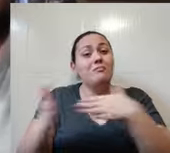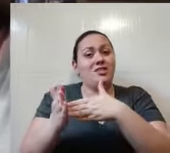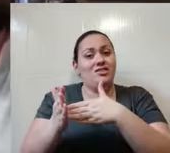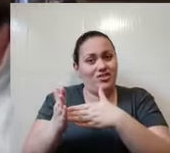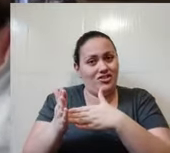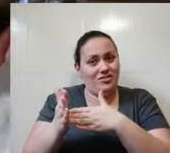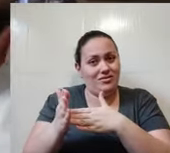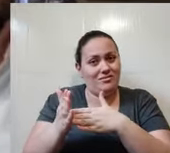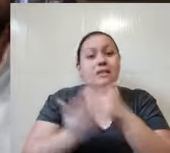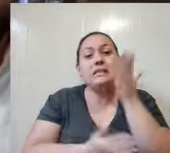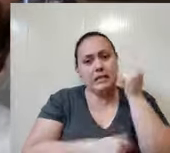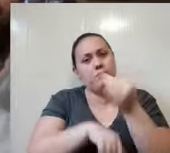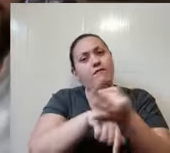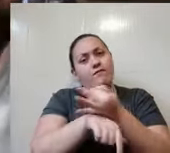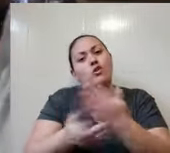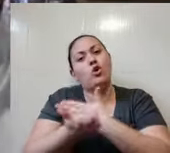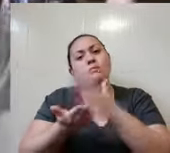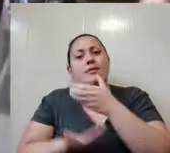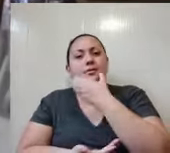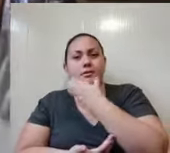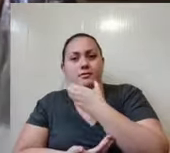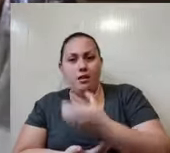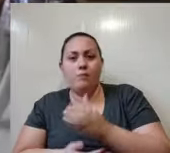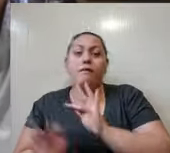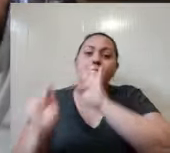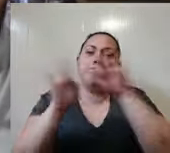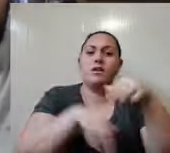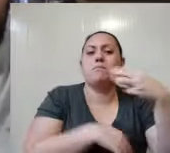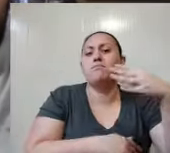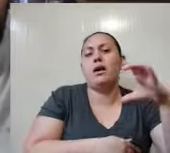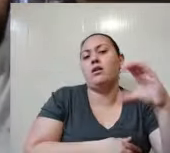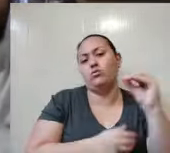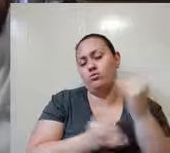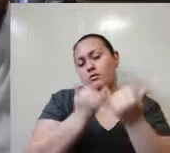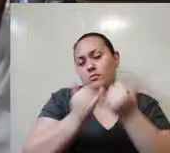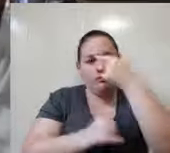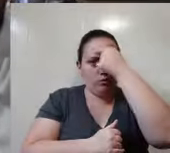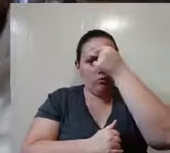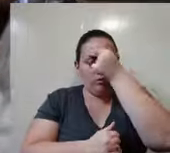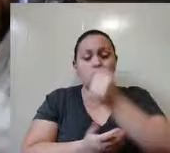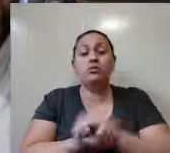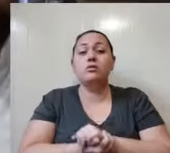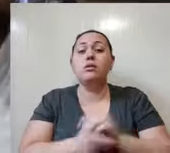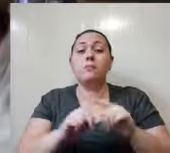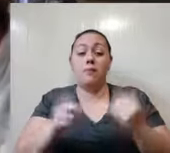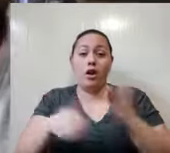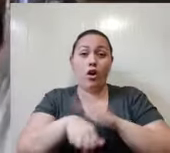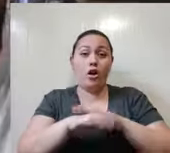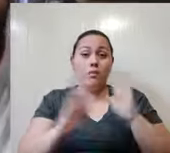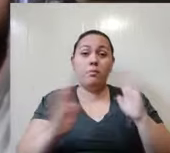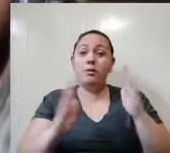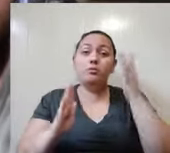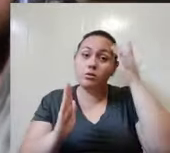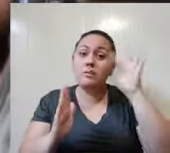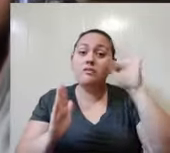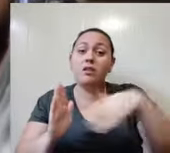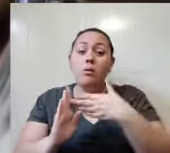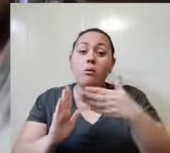sabe que as férias começam em dezembro e terminam em março, por exemplo, na coisa da universidade. Nesse momento, a gente não sabe quando é que vai